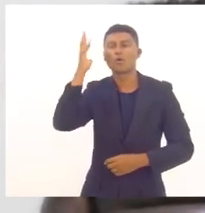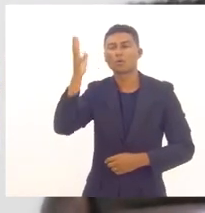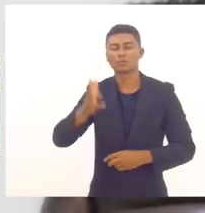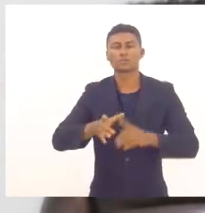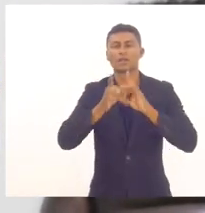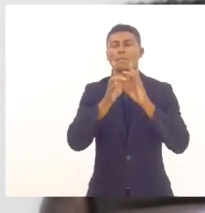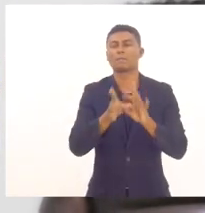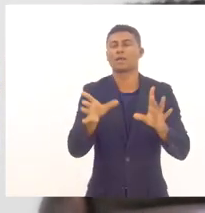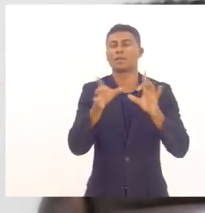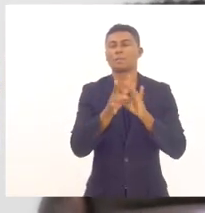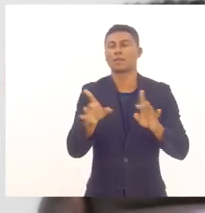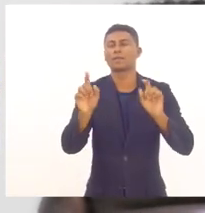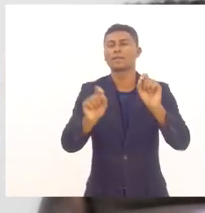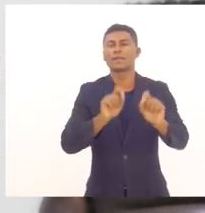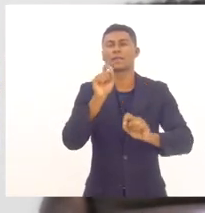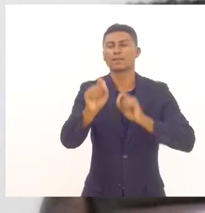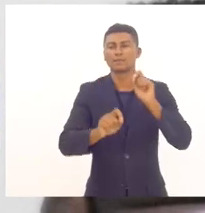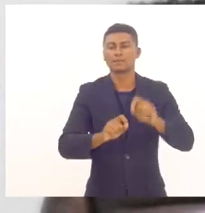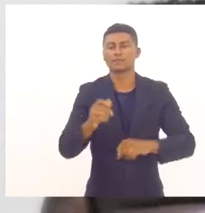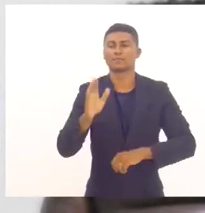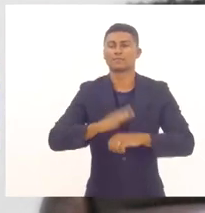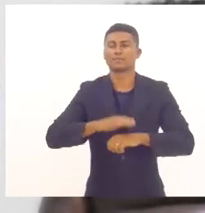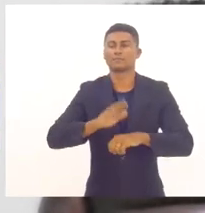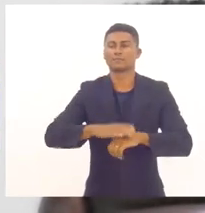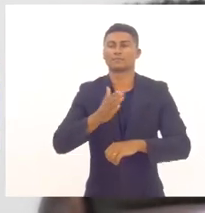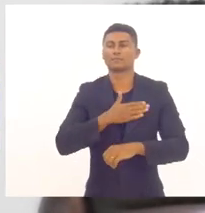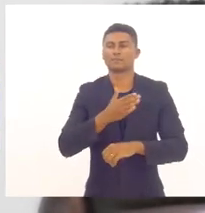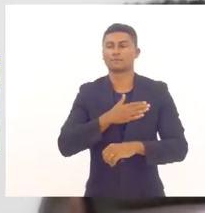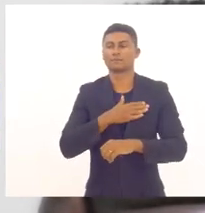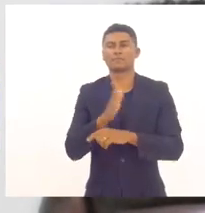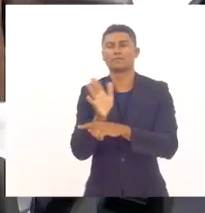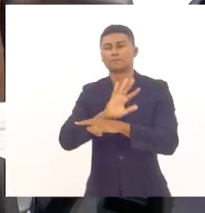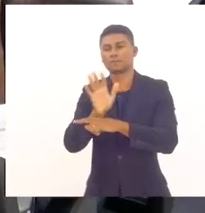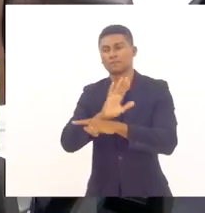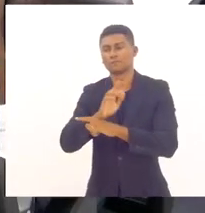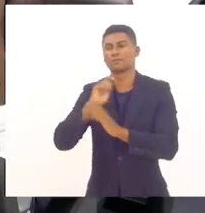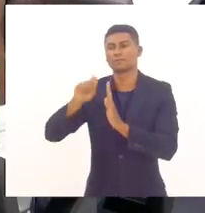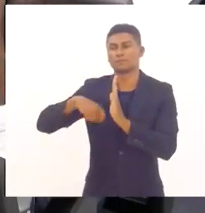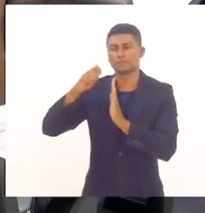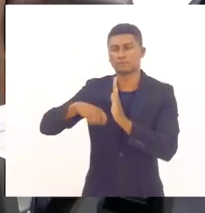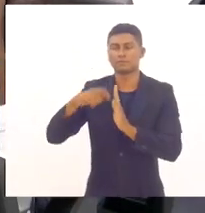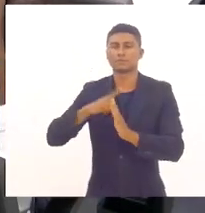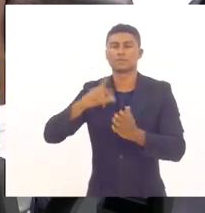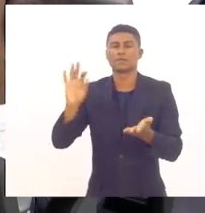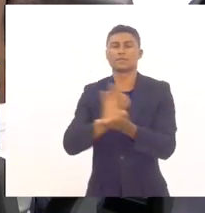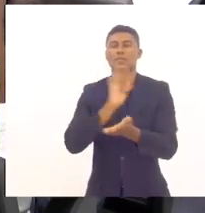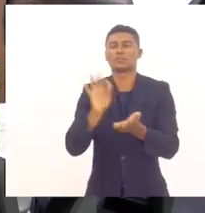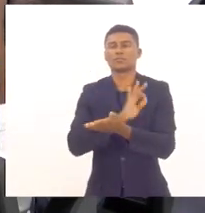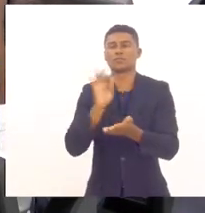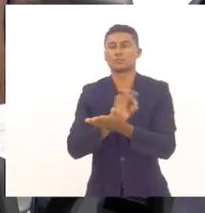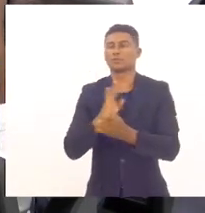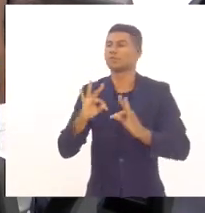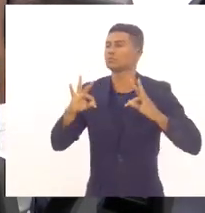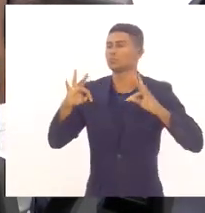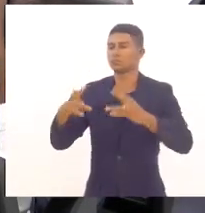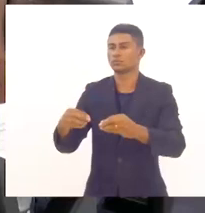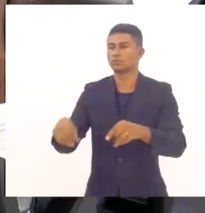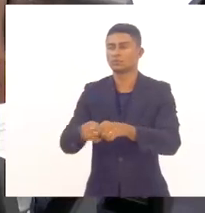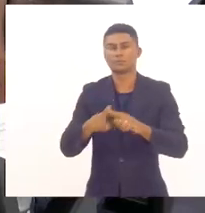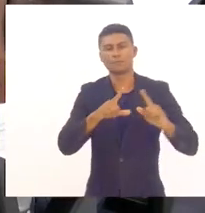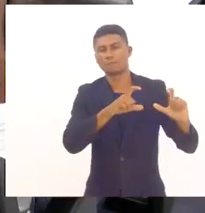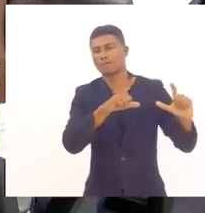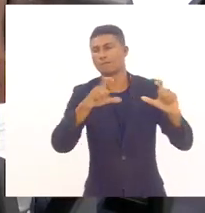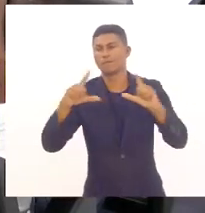liberdade? Foi eu, está gravado você. Lá. Eu tenho assinatura de todos eles, Marco Marcel, Aurelino Chaves, eu tenho foto com o Luiz Carlos